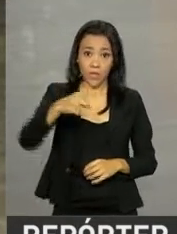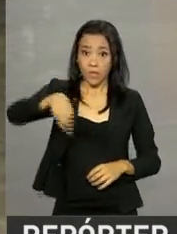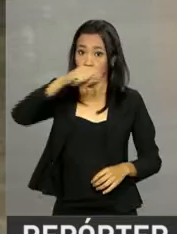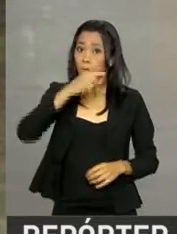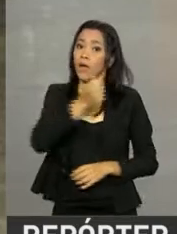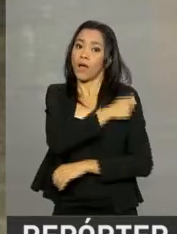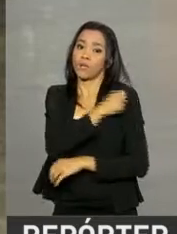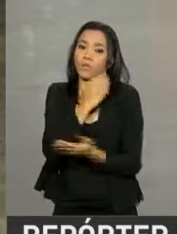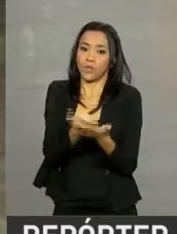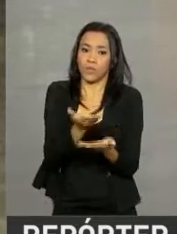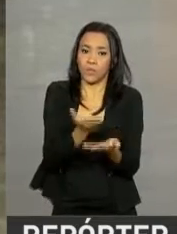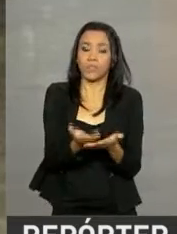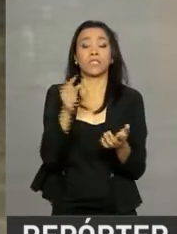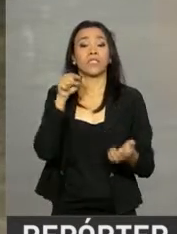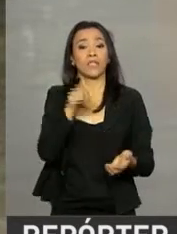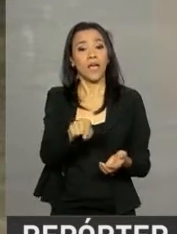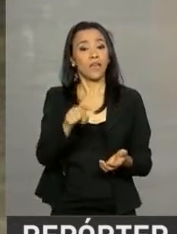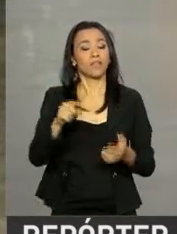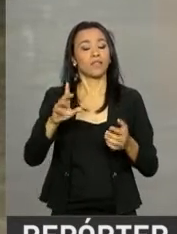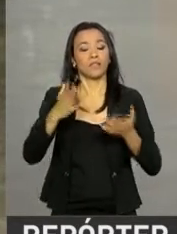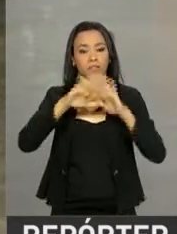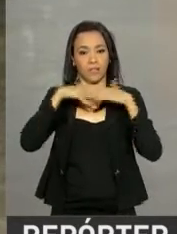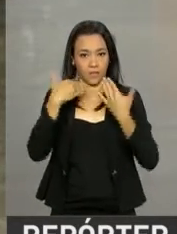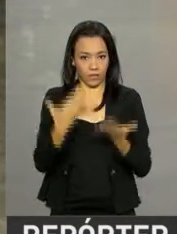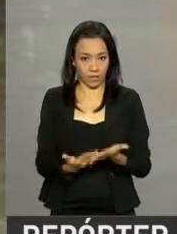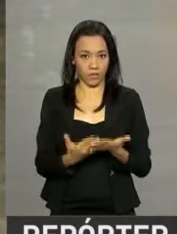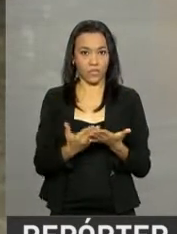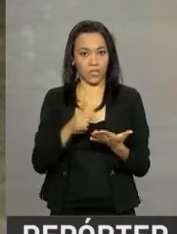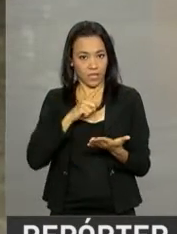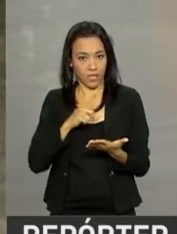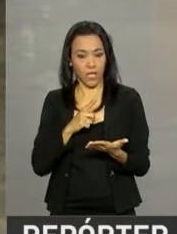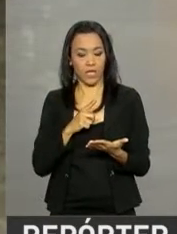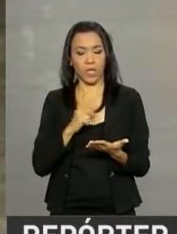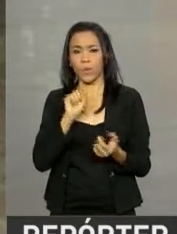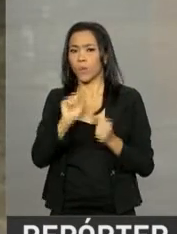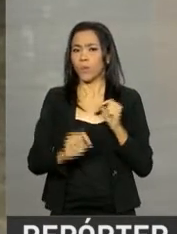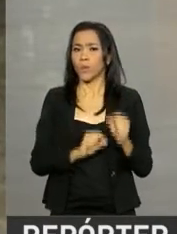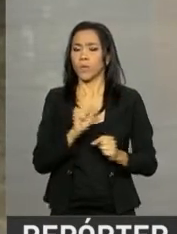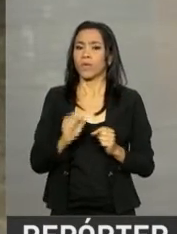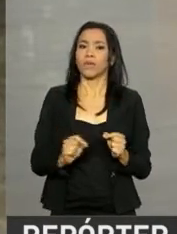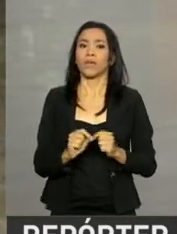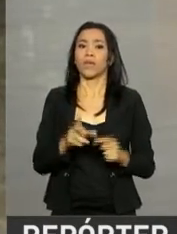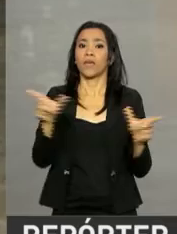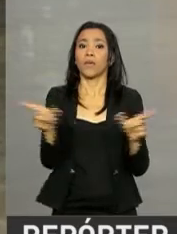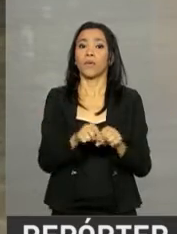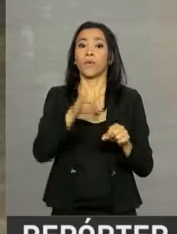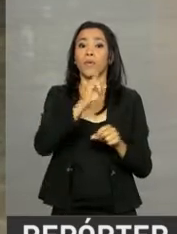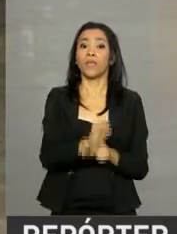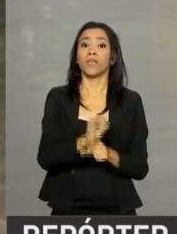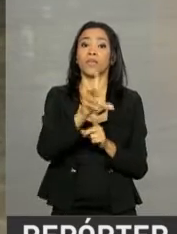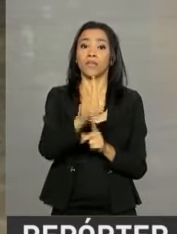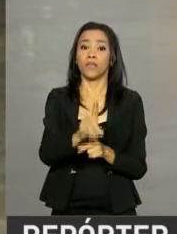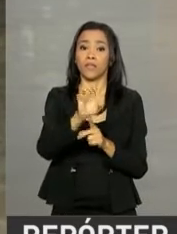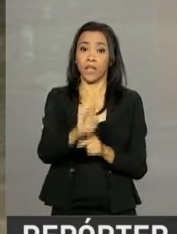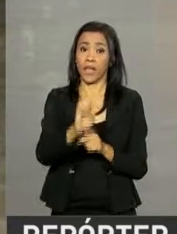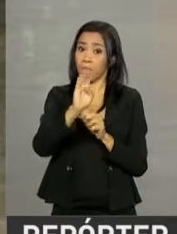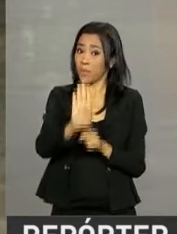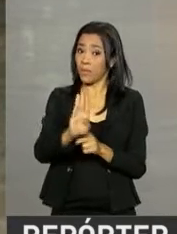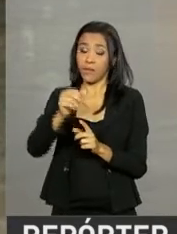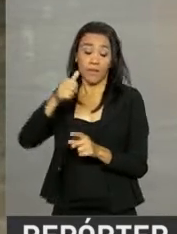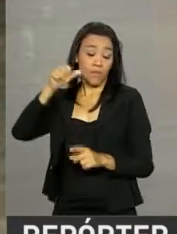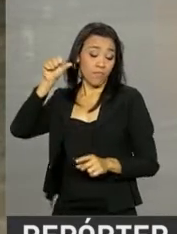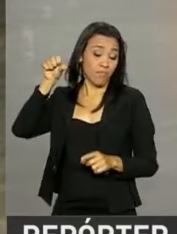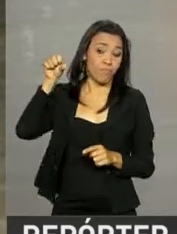e essa fase do ensino que têm segundo o índice de desenvolvimento da educação básica a pior situação